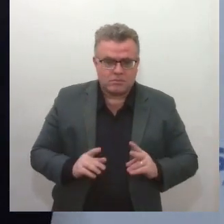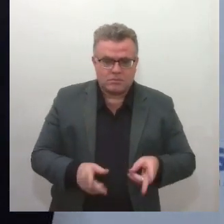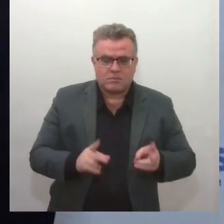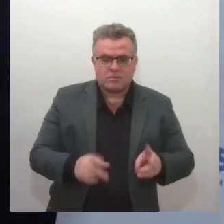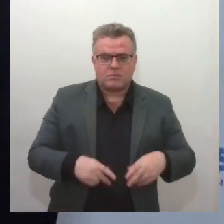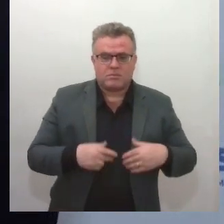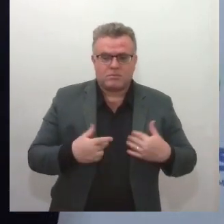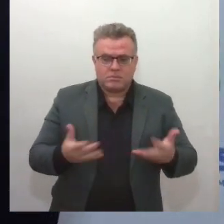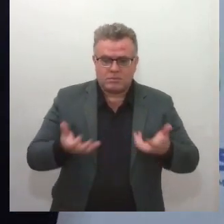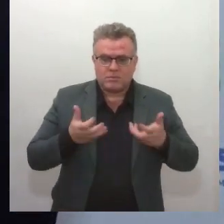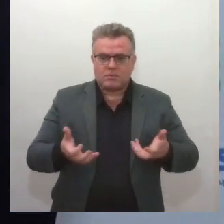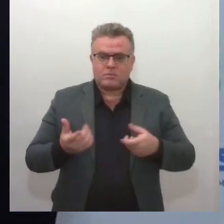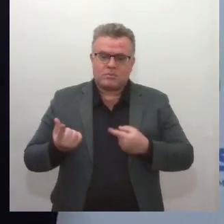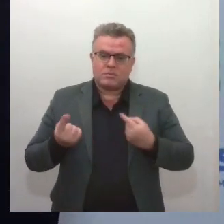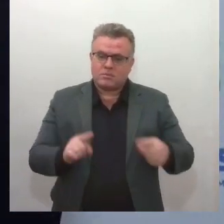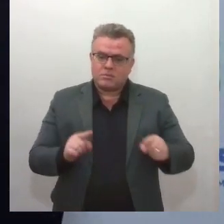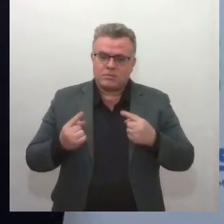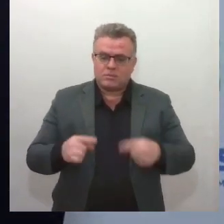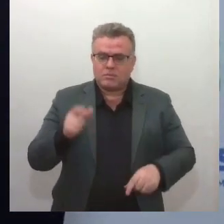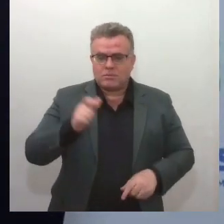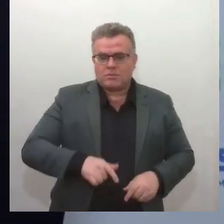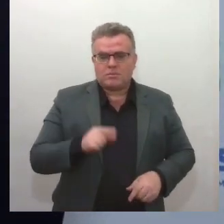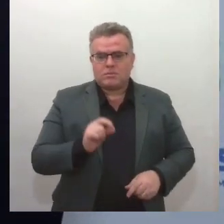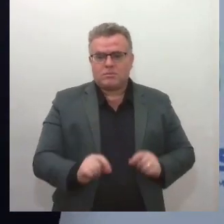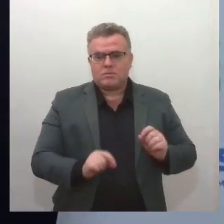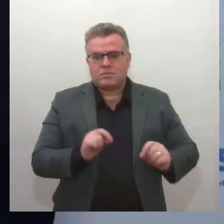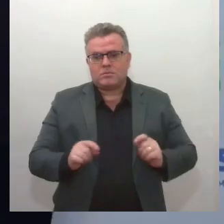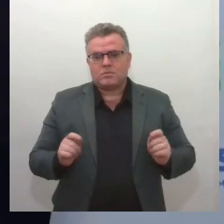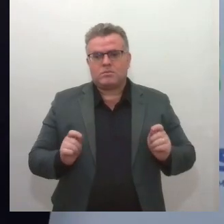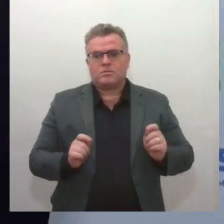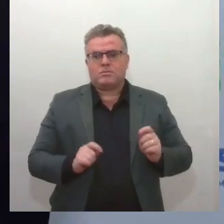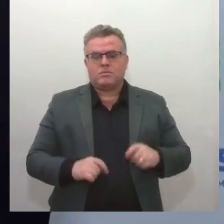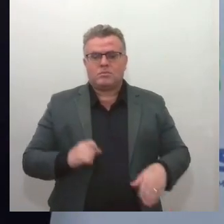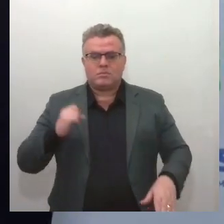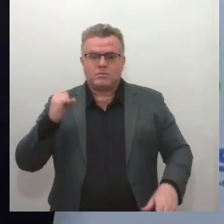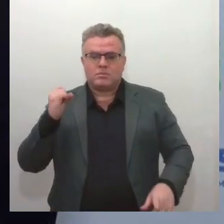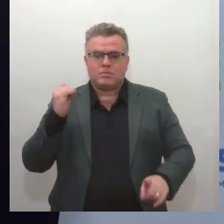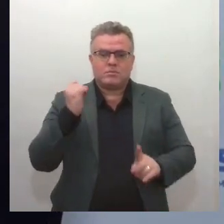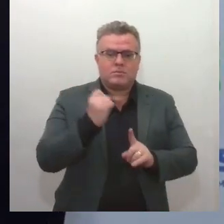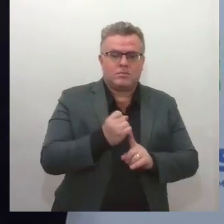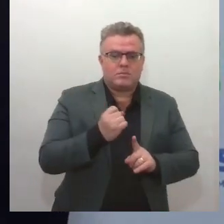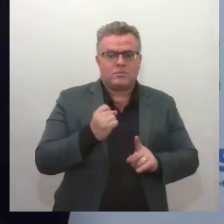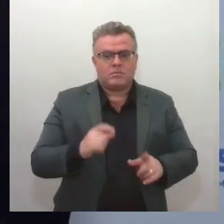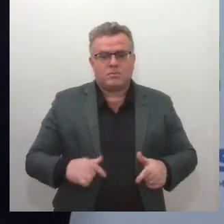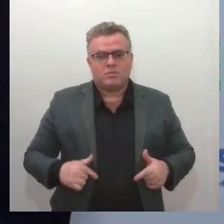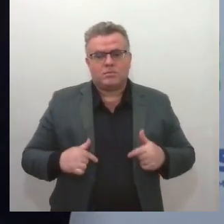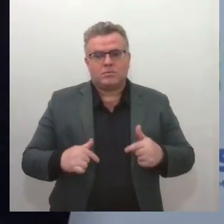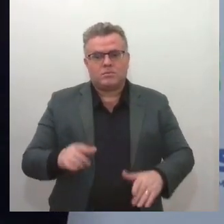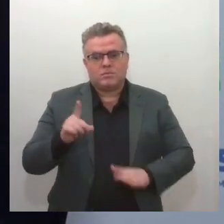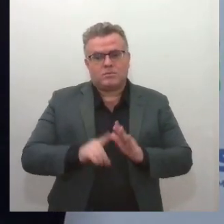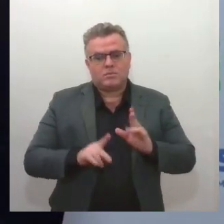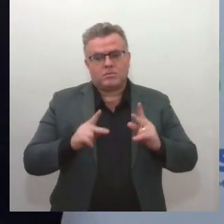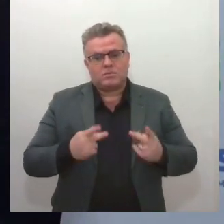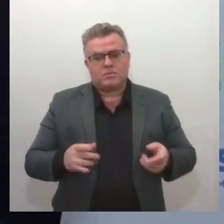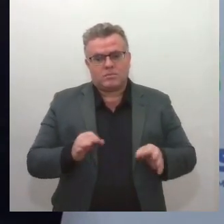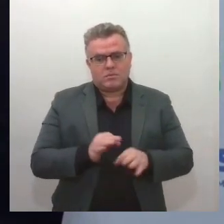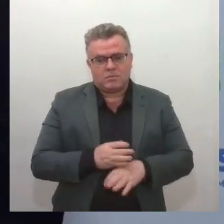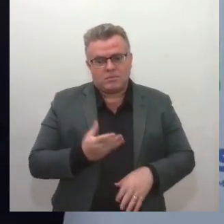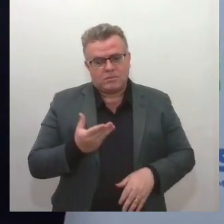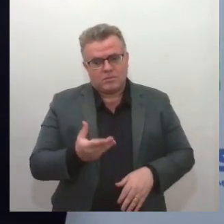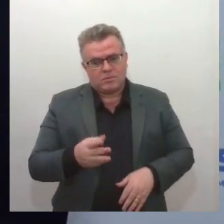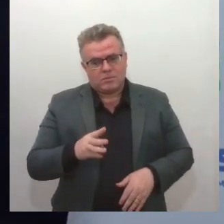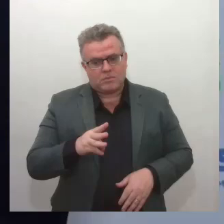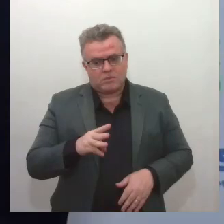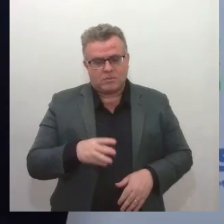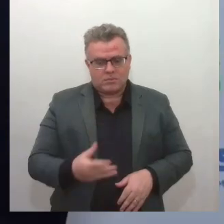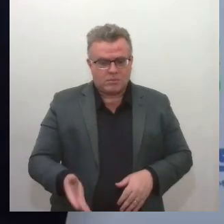né, e assassinar pessoas defensoras dos direitos humanos, como Marielle Franco foi, e